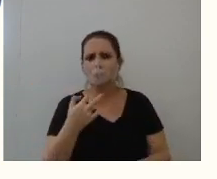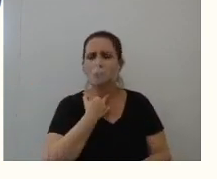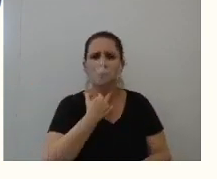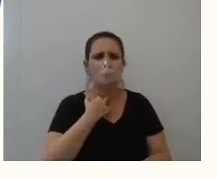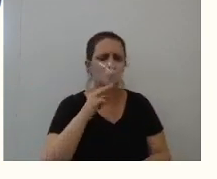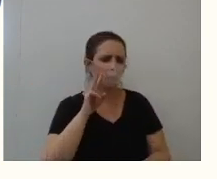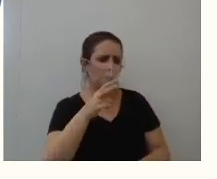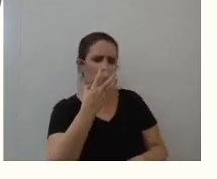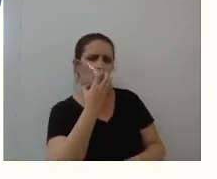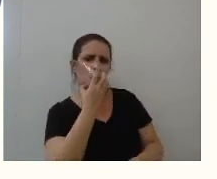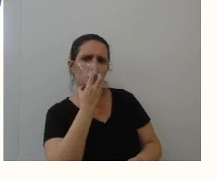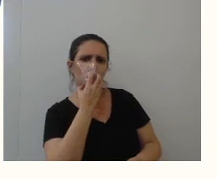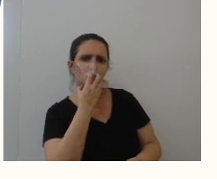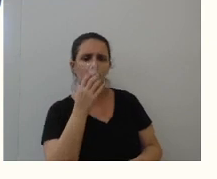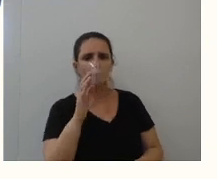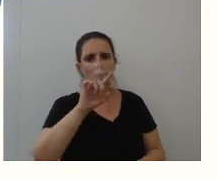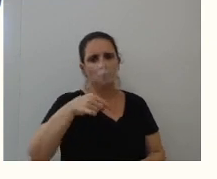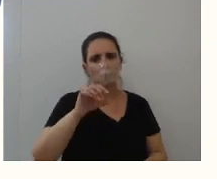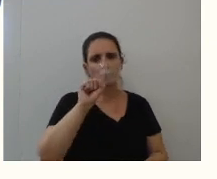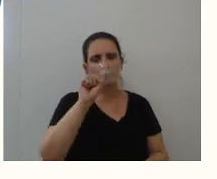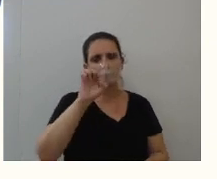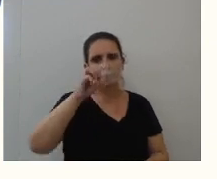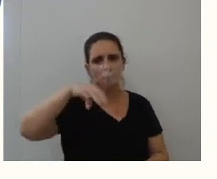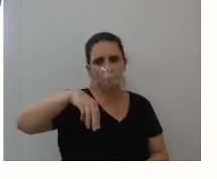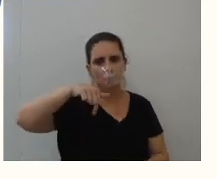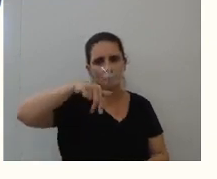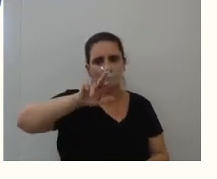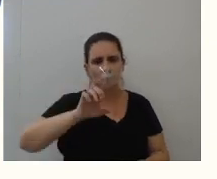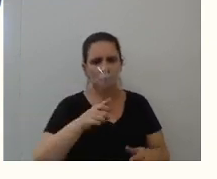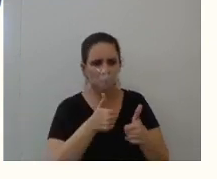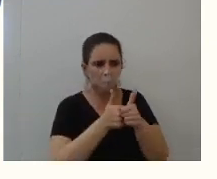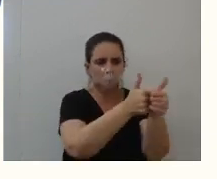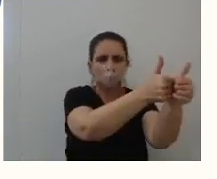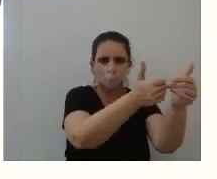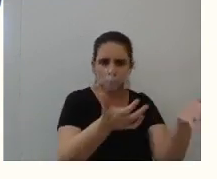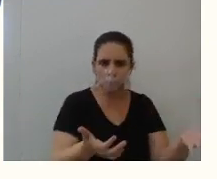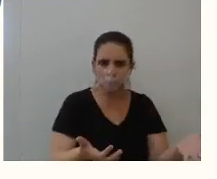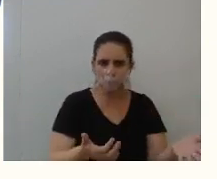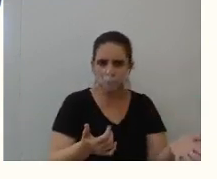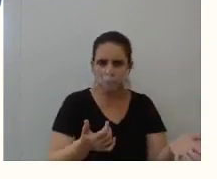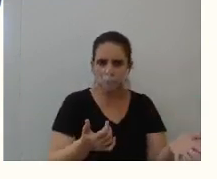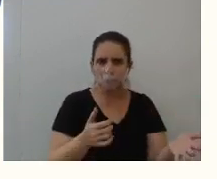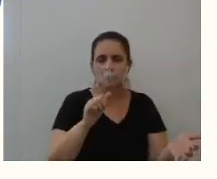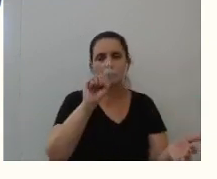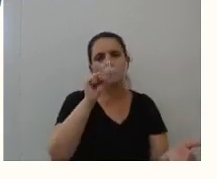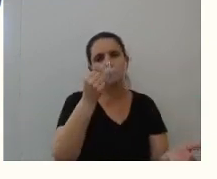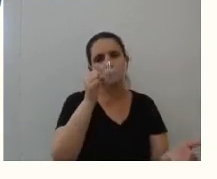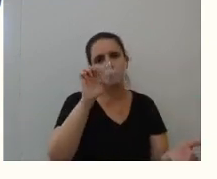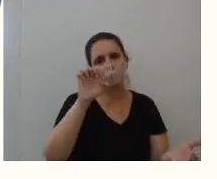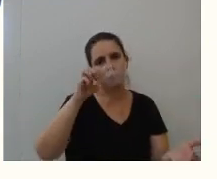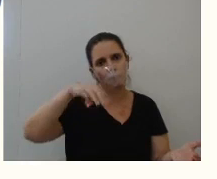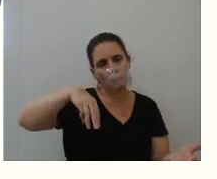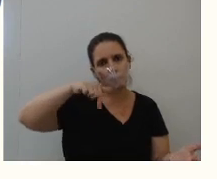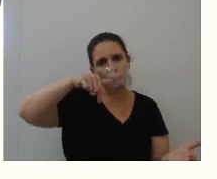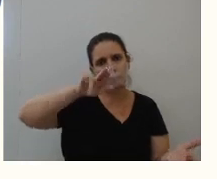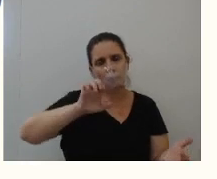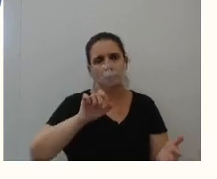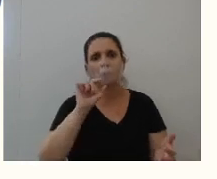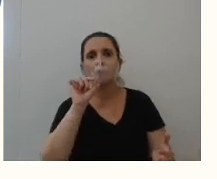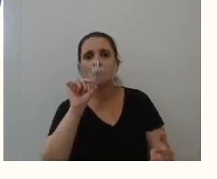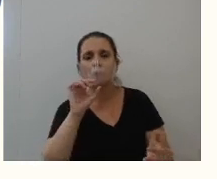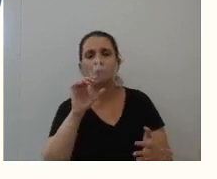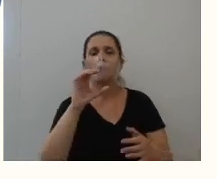na rua sem que o persigam. Que maldade! Olha lá, ó. Sem que é um outro exemplo de